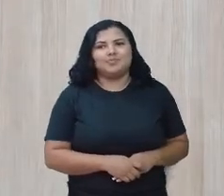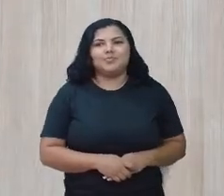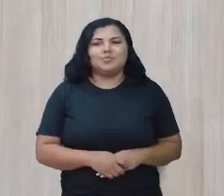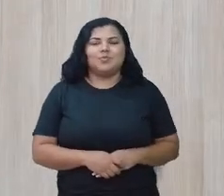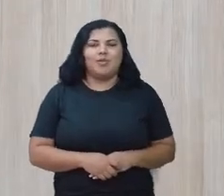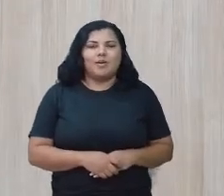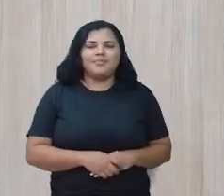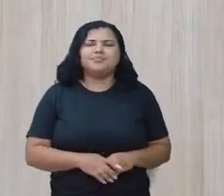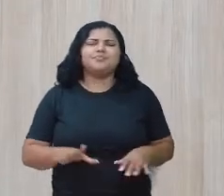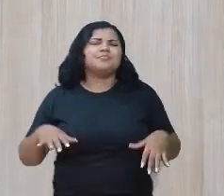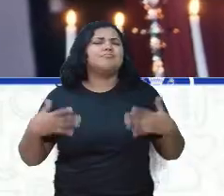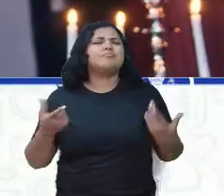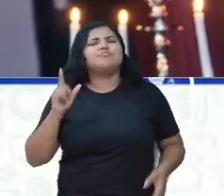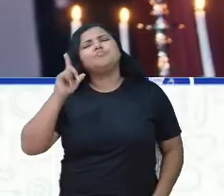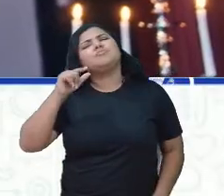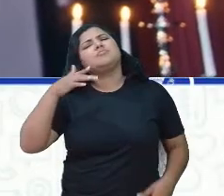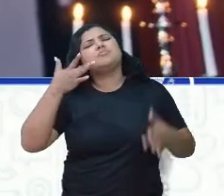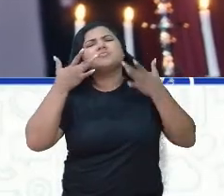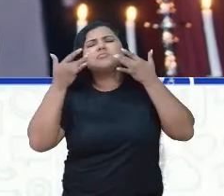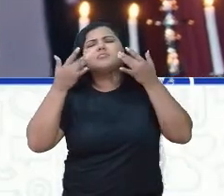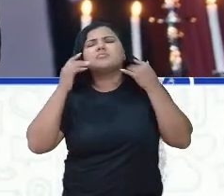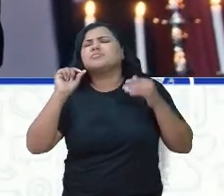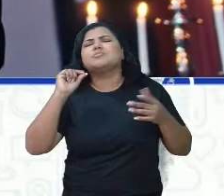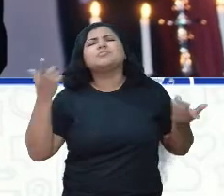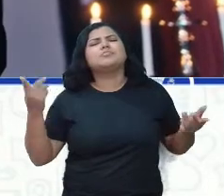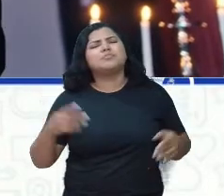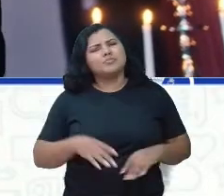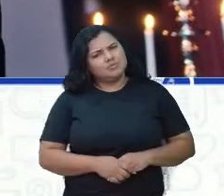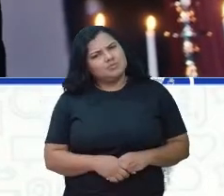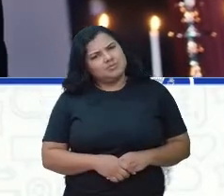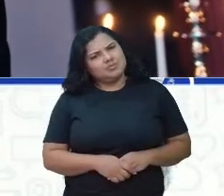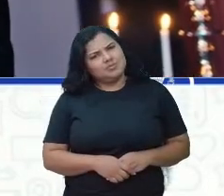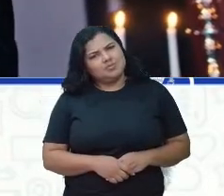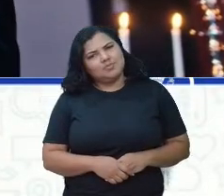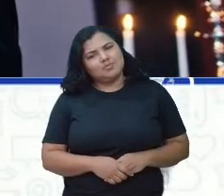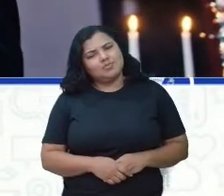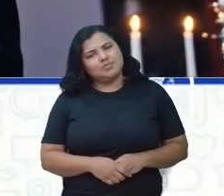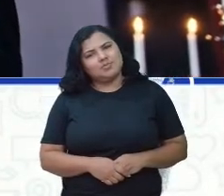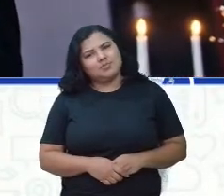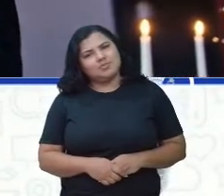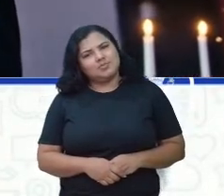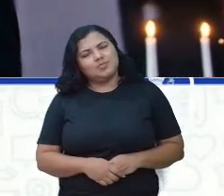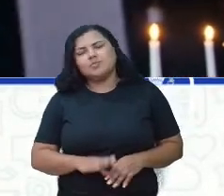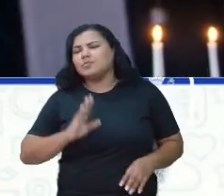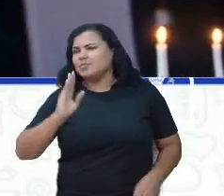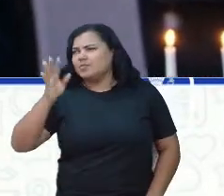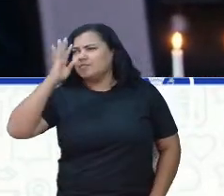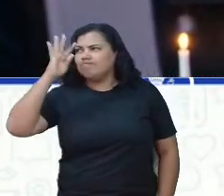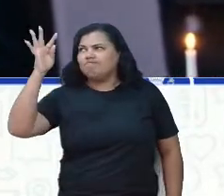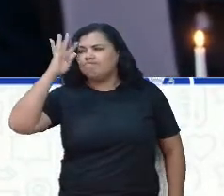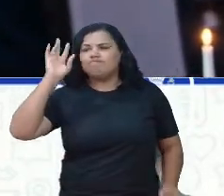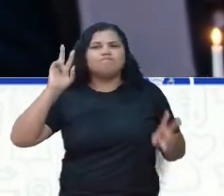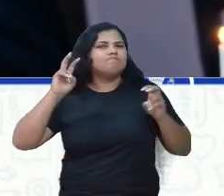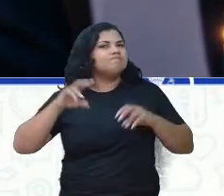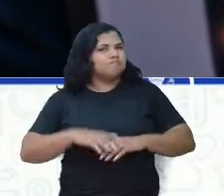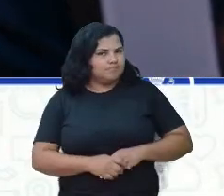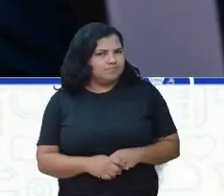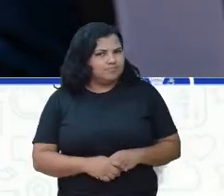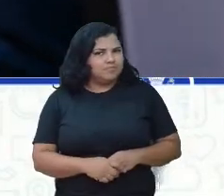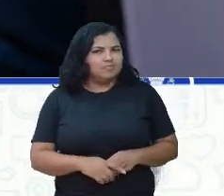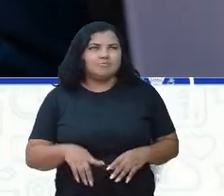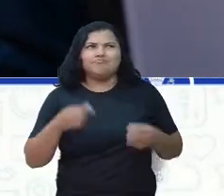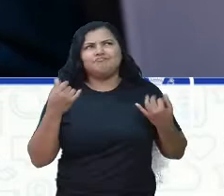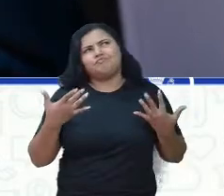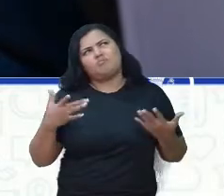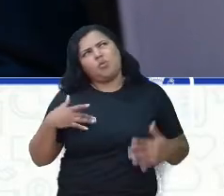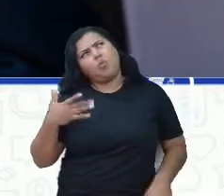Vamos ver. E o que é teatro? Né? Vocês já pensaram sobre isso? Talvez vocês digam,